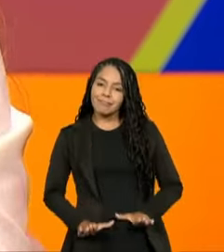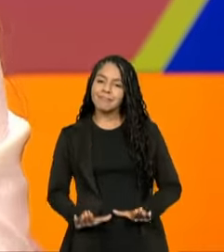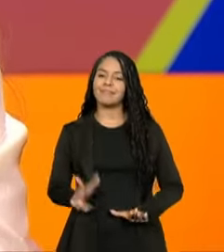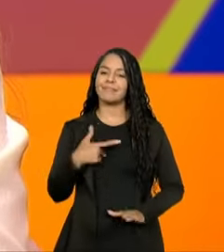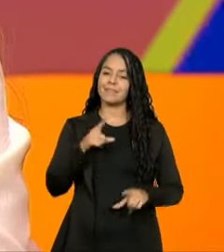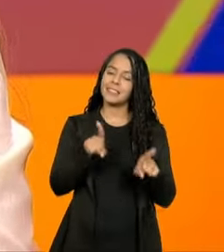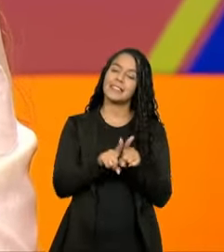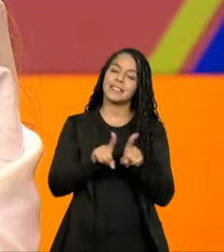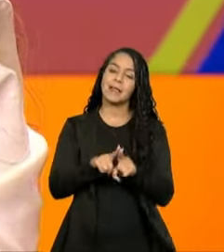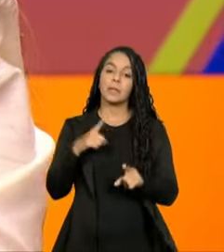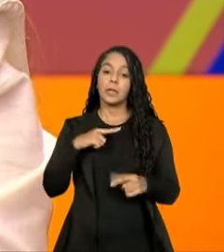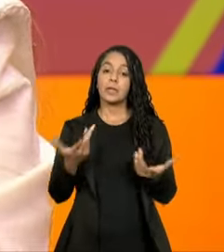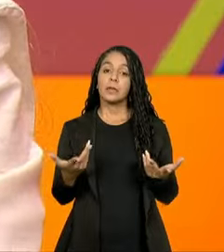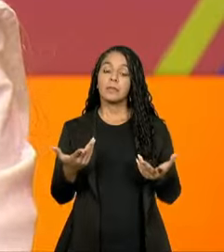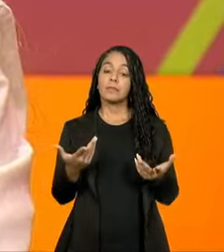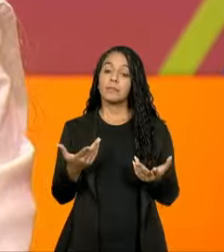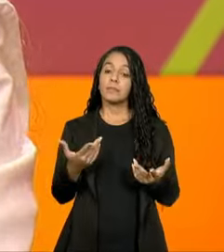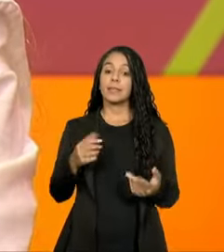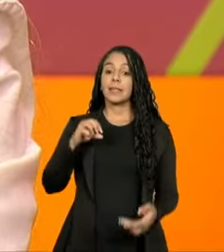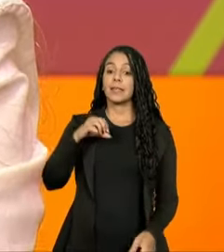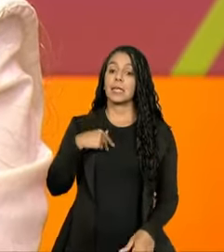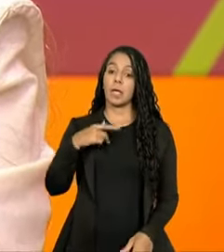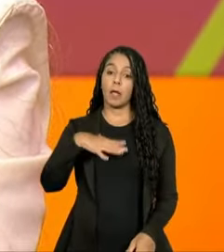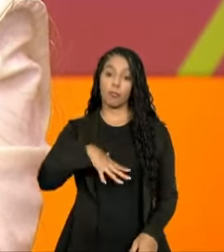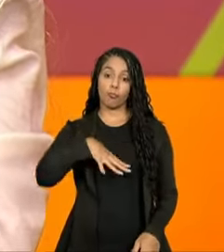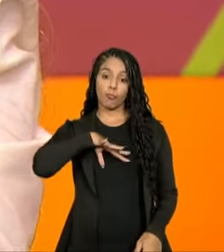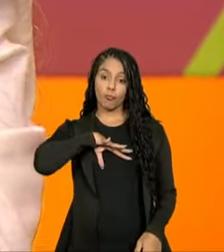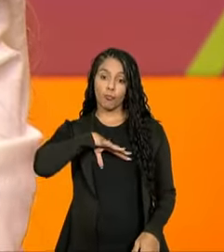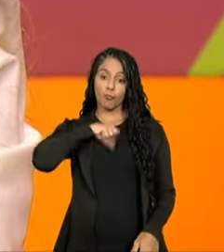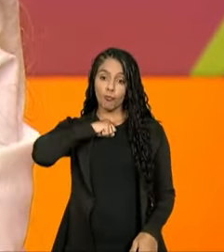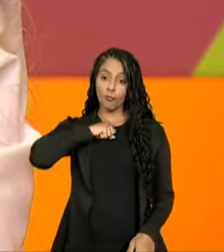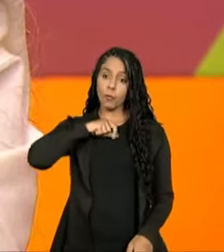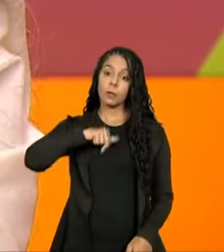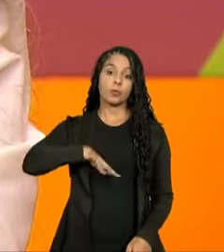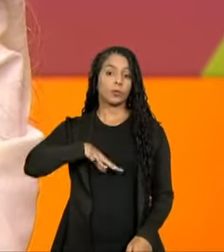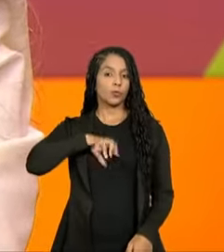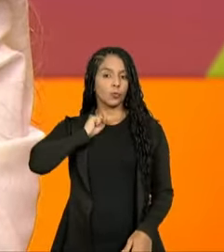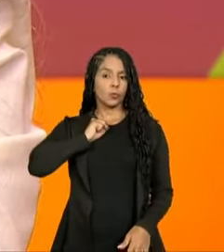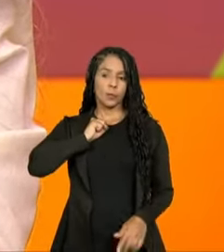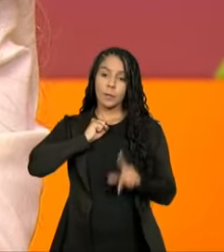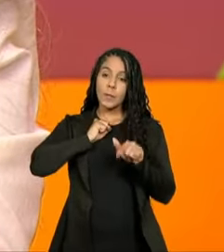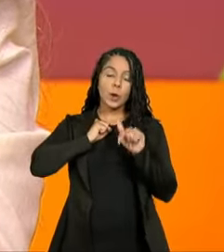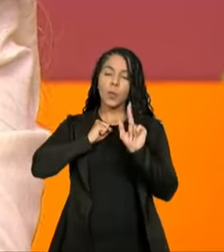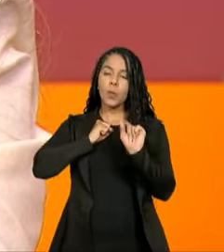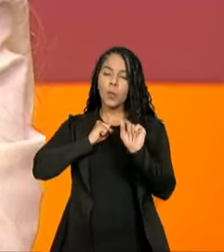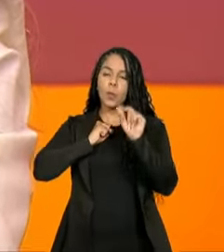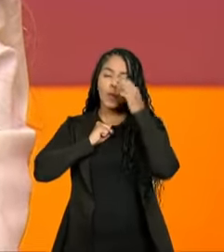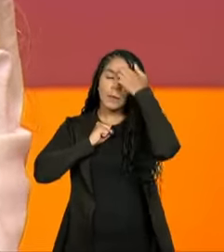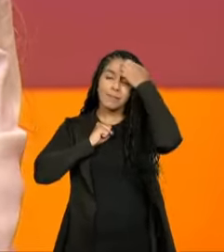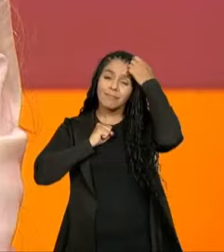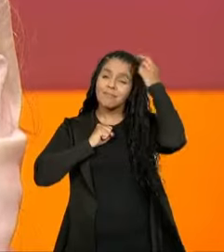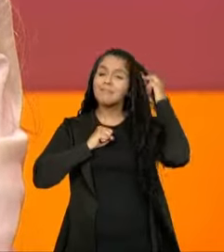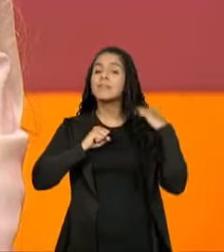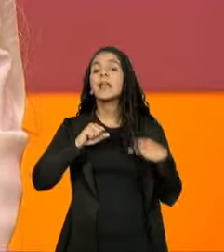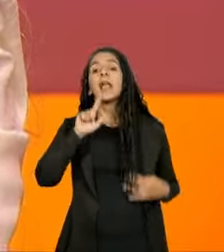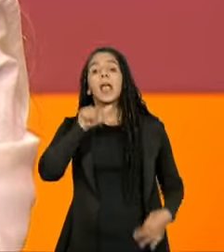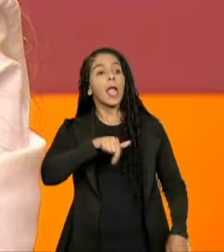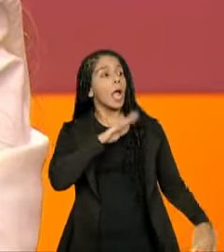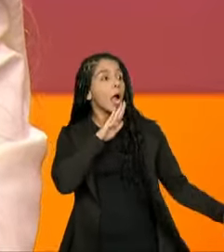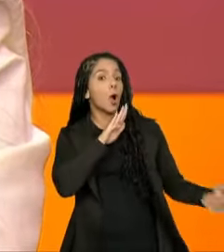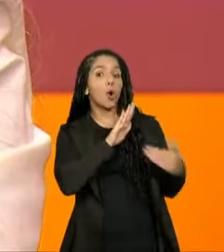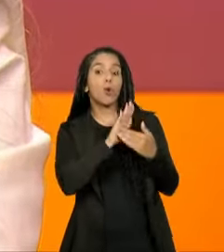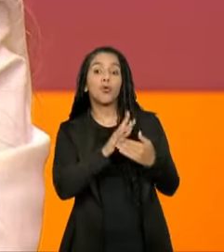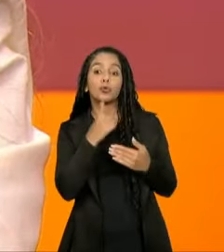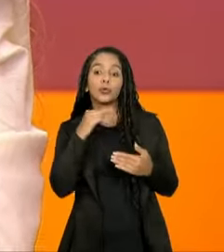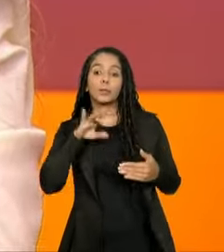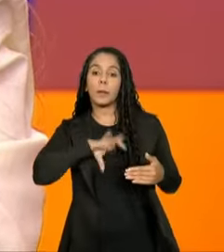né? Tem o blues puerperal. E a menopausa, se a gente... Menopausa etimologicamente, assim, é simplesmente a última menstruação. É uma